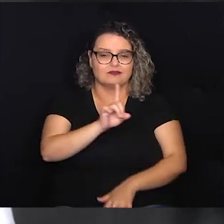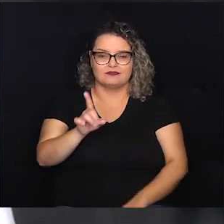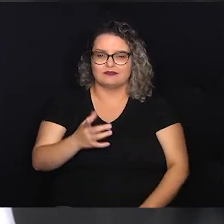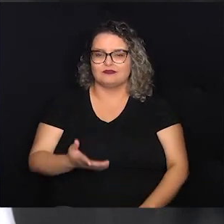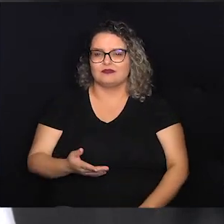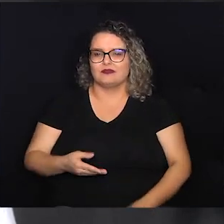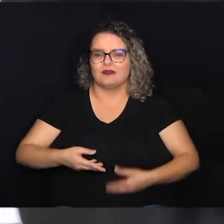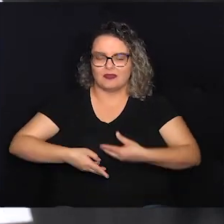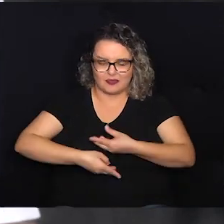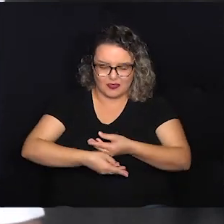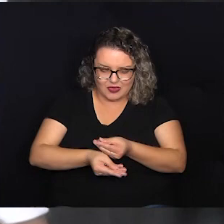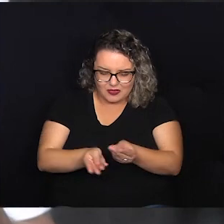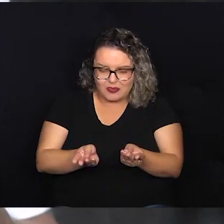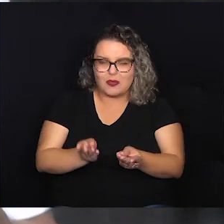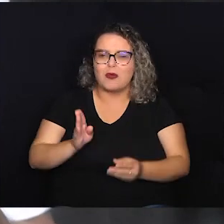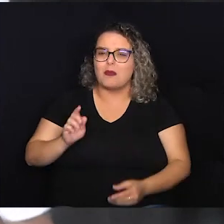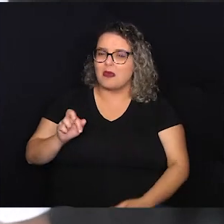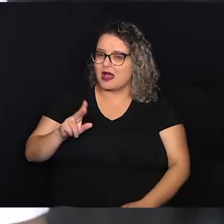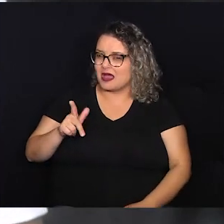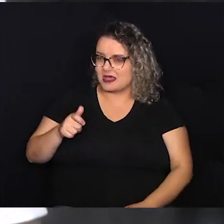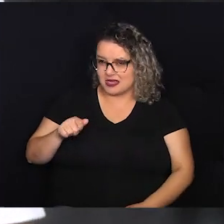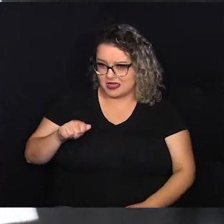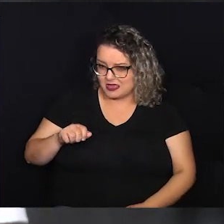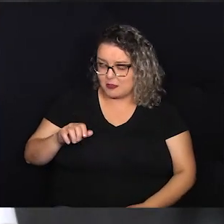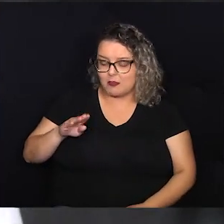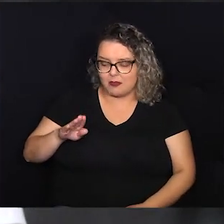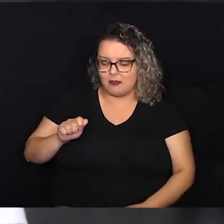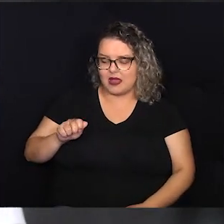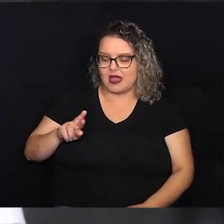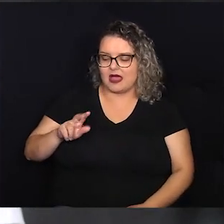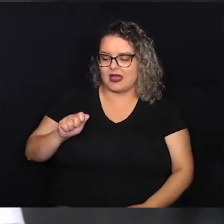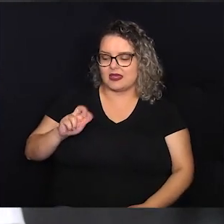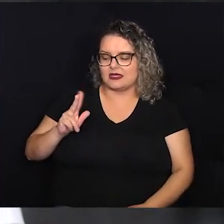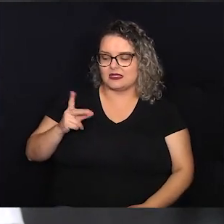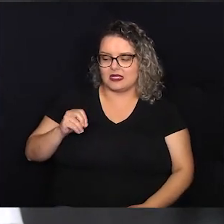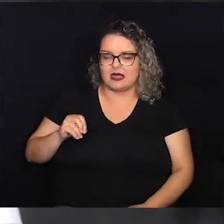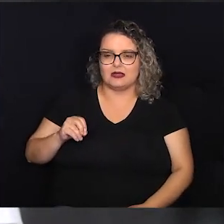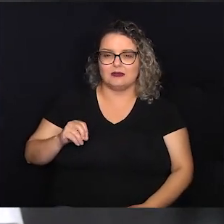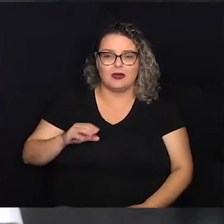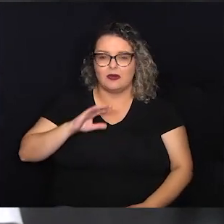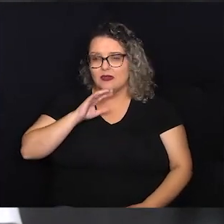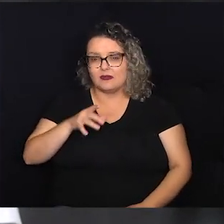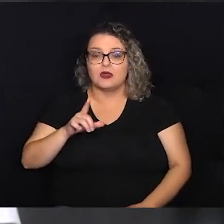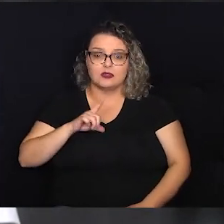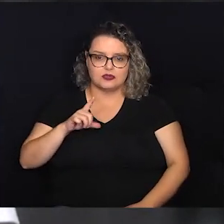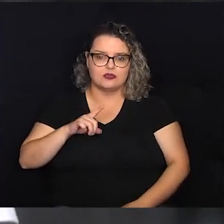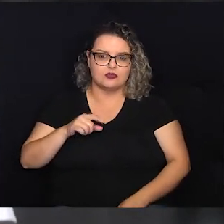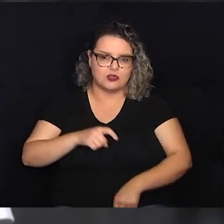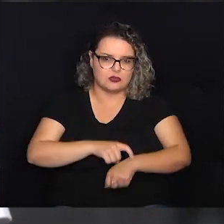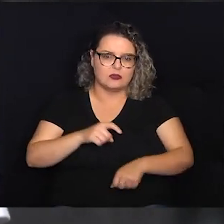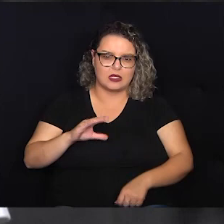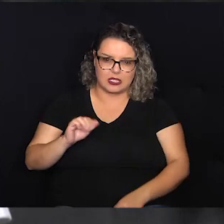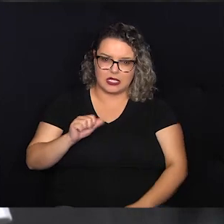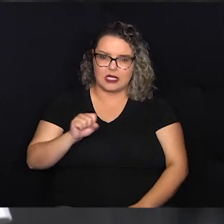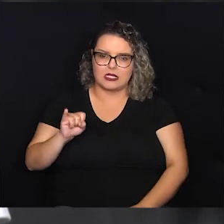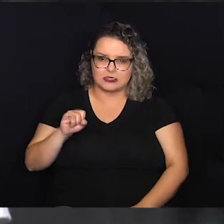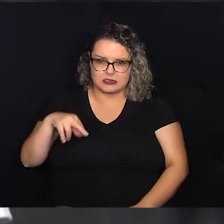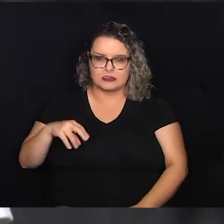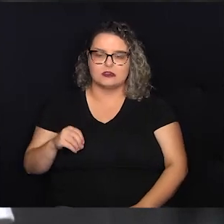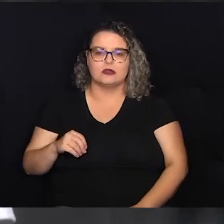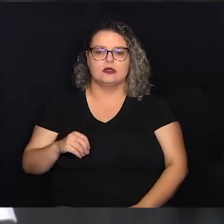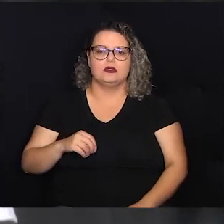que, infelizmente, seguem uma linha que não deveria, porque o baralho é algo terrível. Durante muito tempo eu tive um